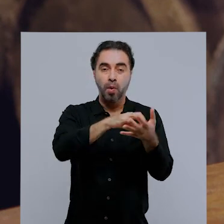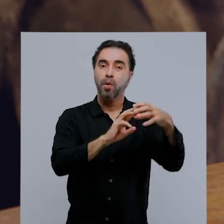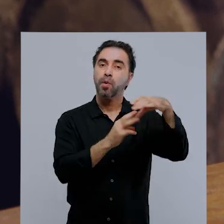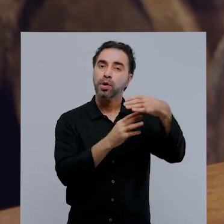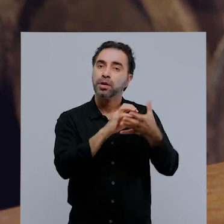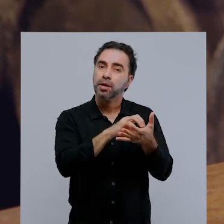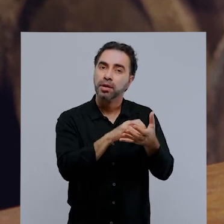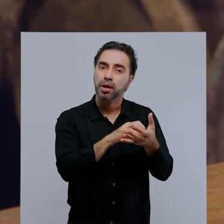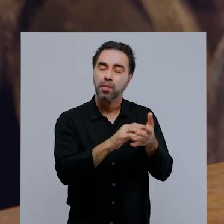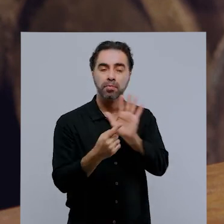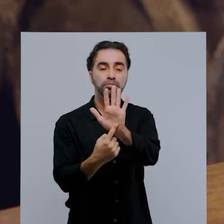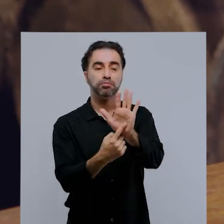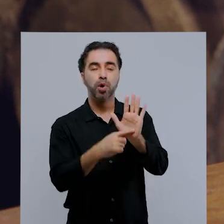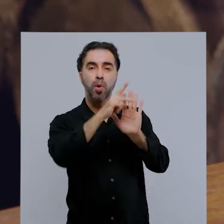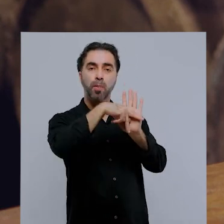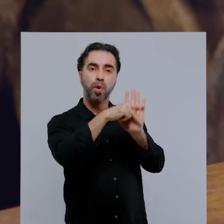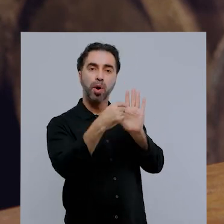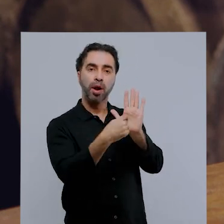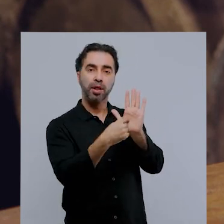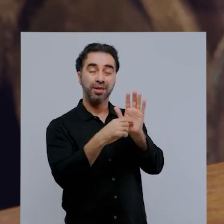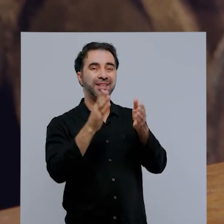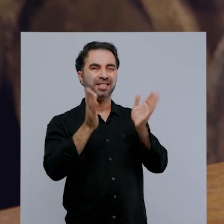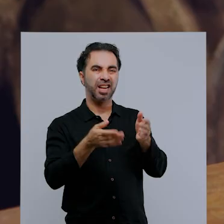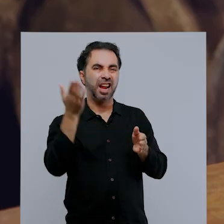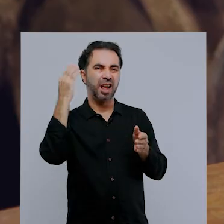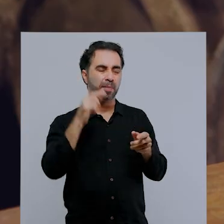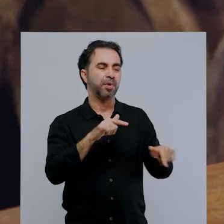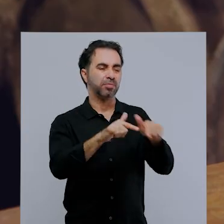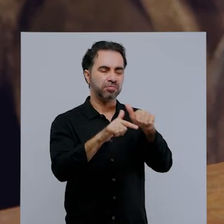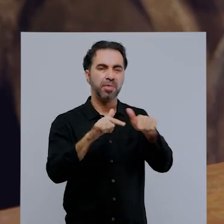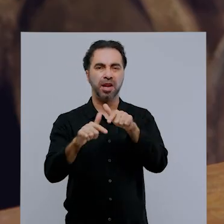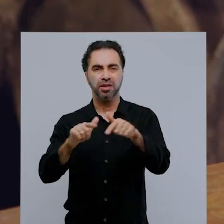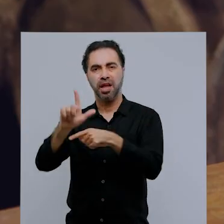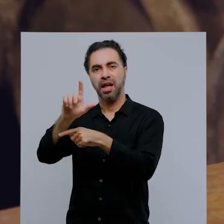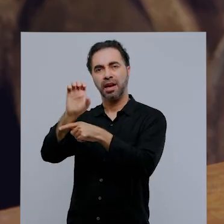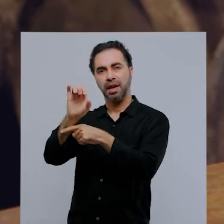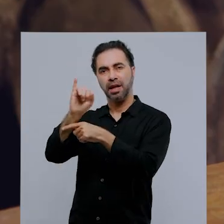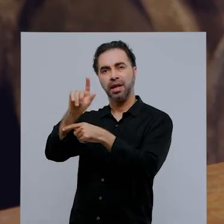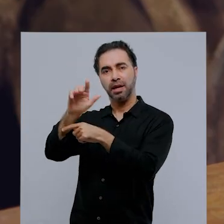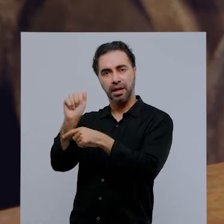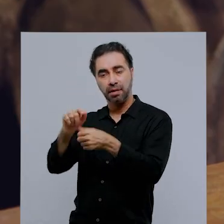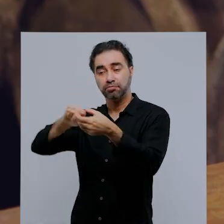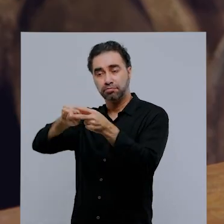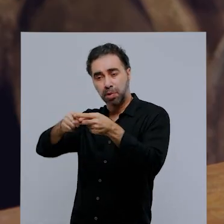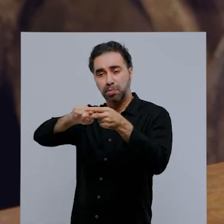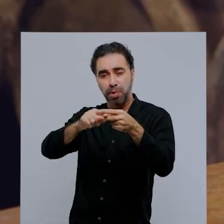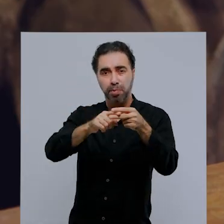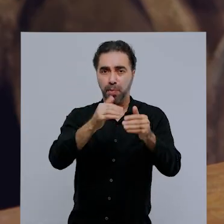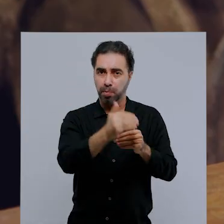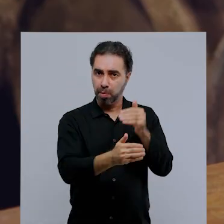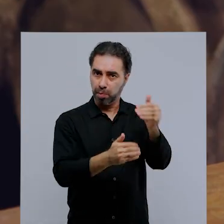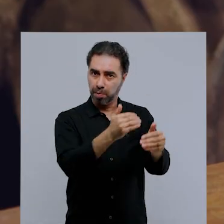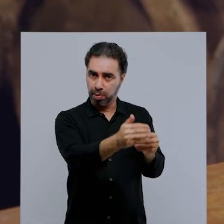mostrou o projeto que existia. Na época estava em obras já, a Leila já estava trabalhando lá e estava todo esse processo para